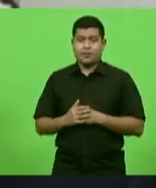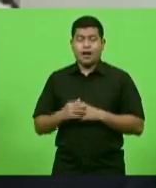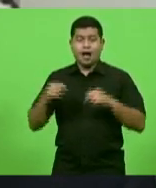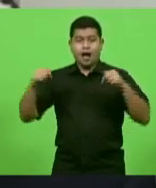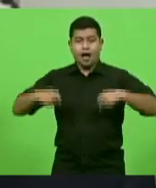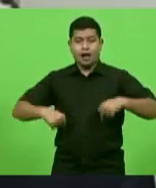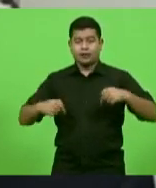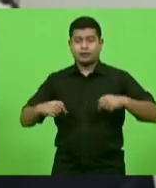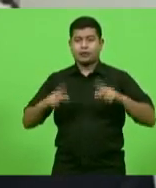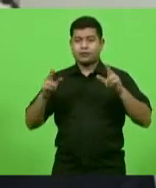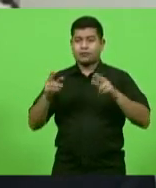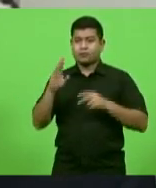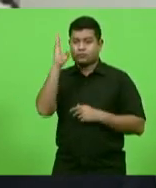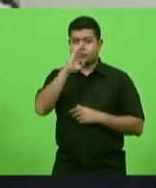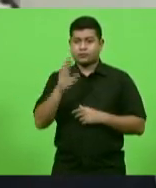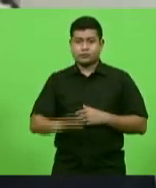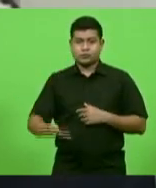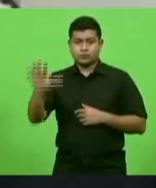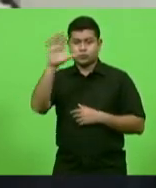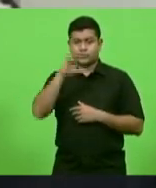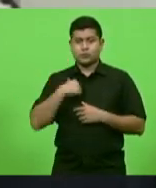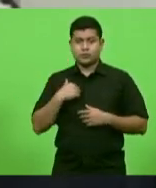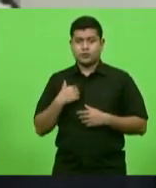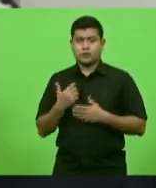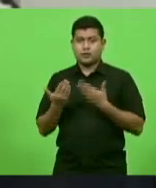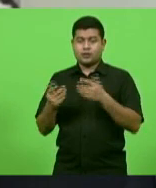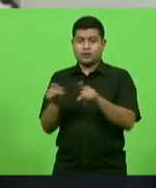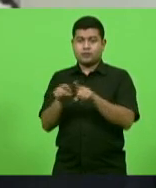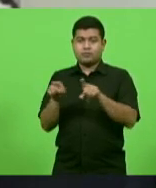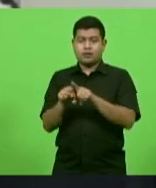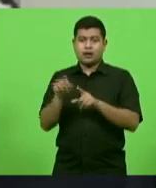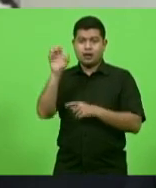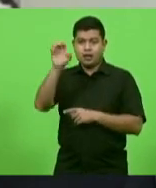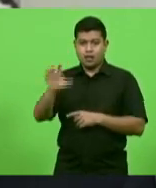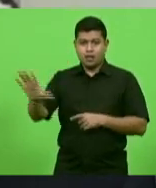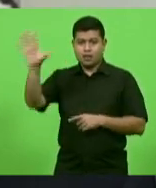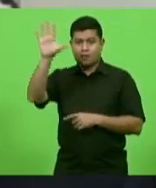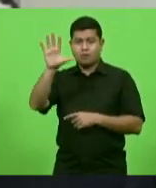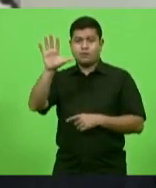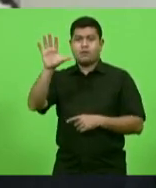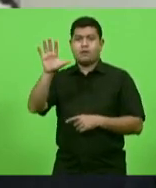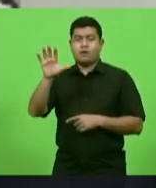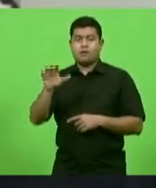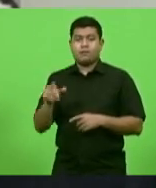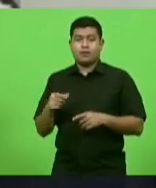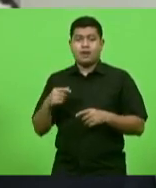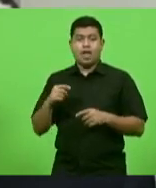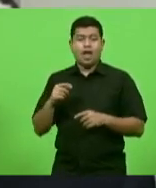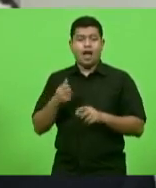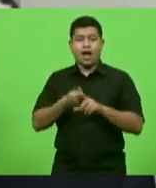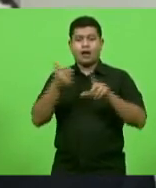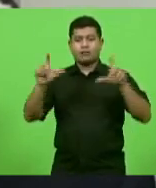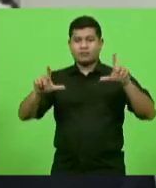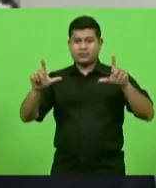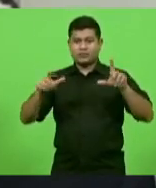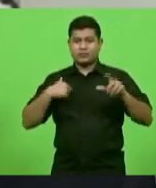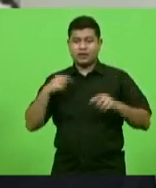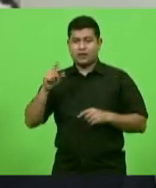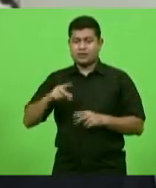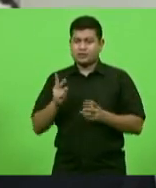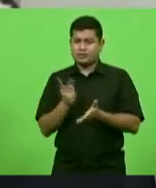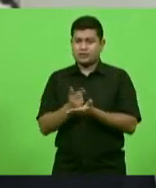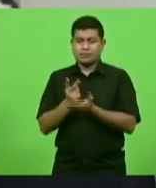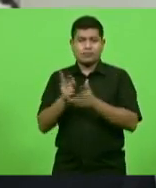e aqui comentou do Brasil na velha e cultura Europa como o novo continente a imprensa é sempre a mesma a